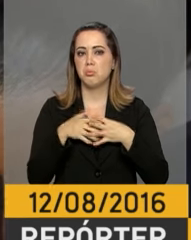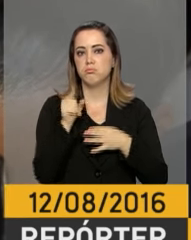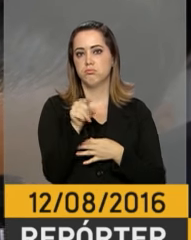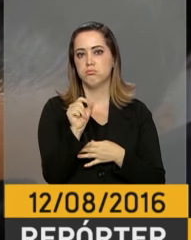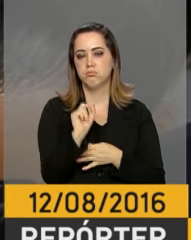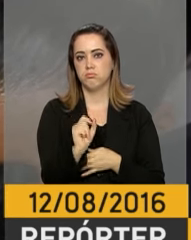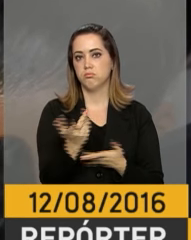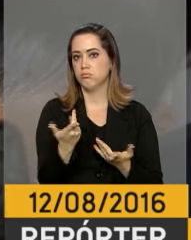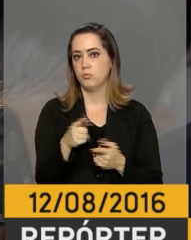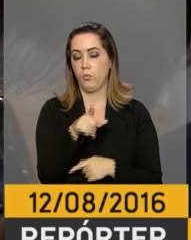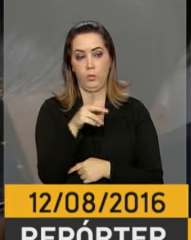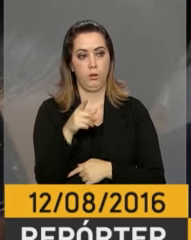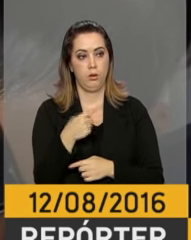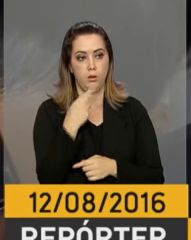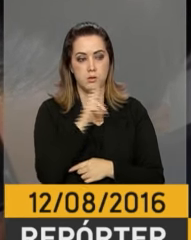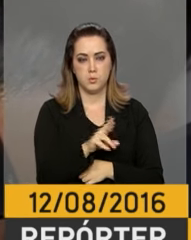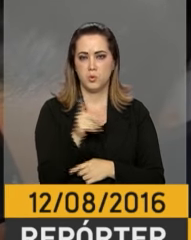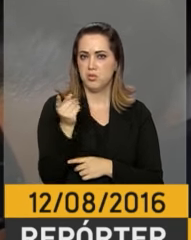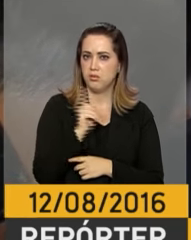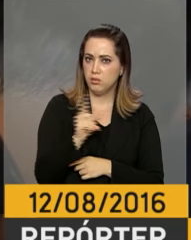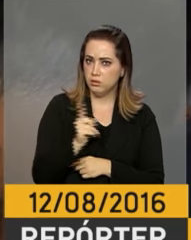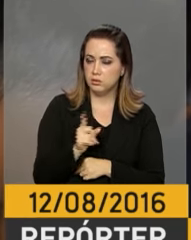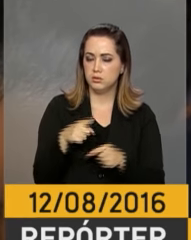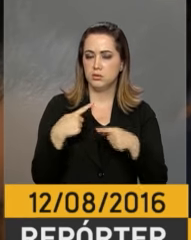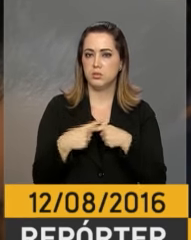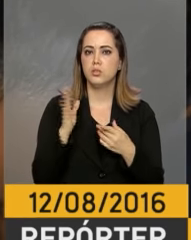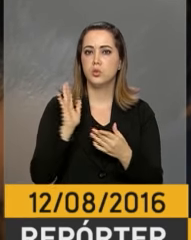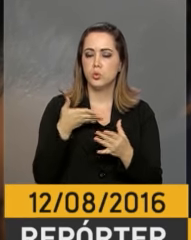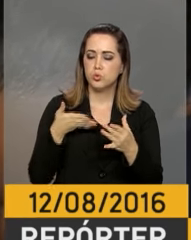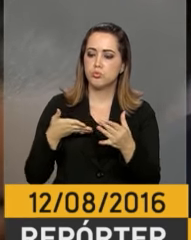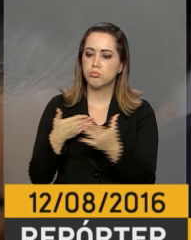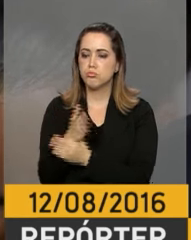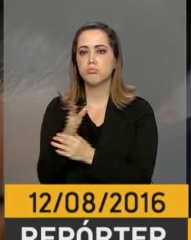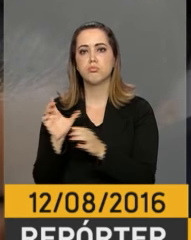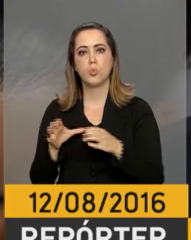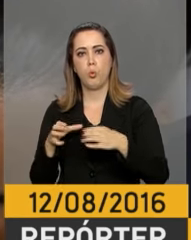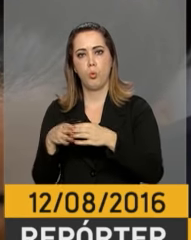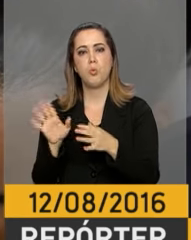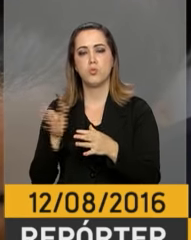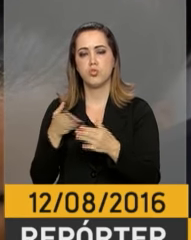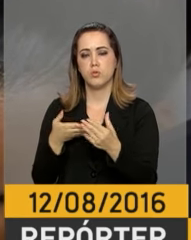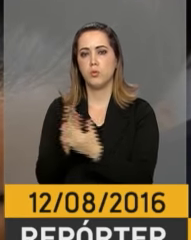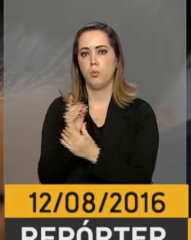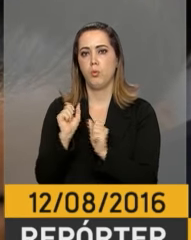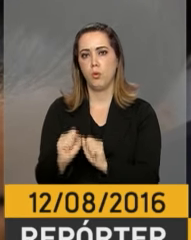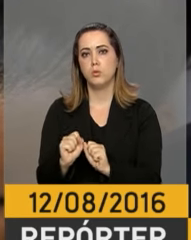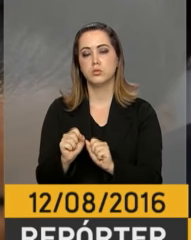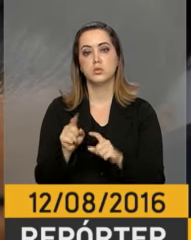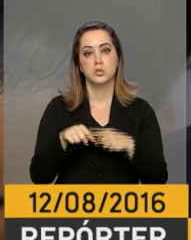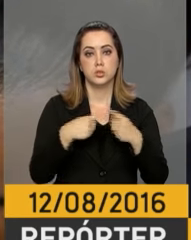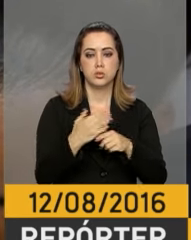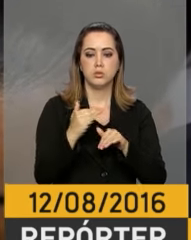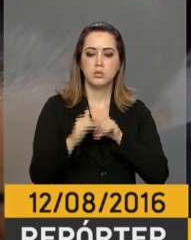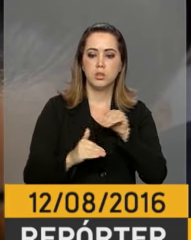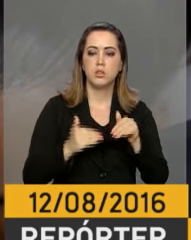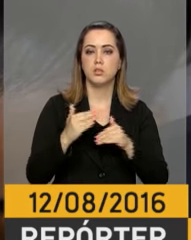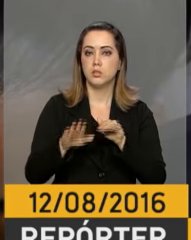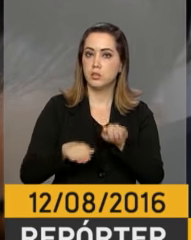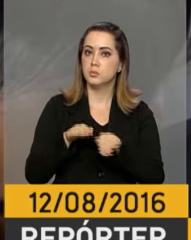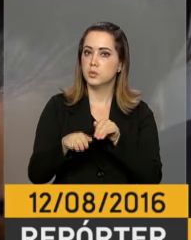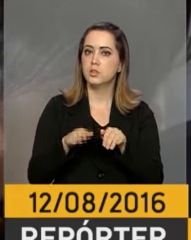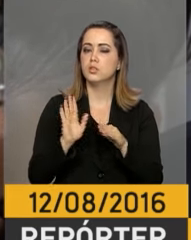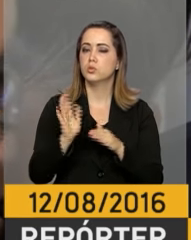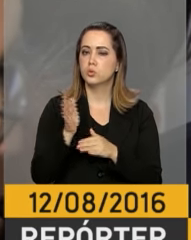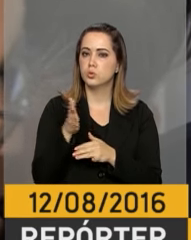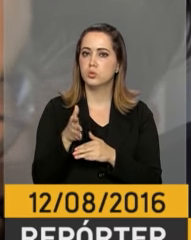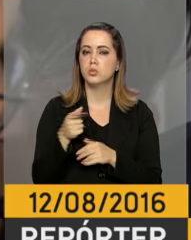comissão, em primeira votação. A admissibilidade está caminhando bem e a previsão, inclusive, do presidente da